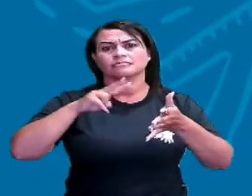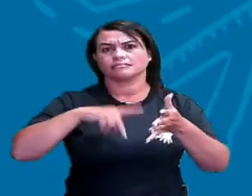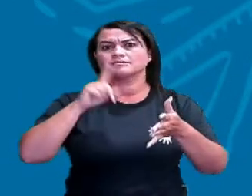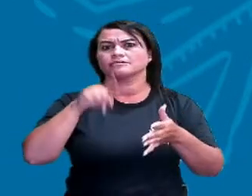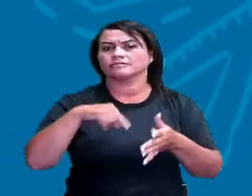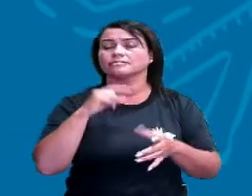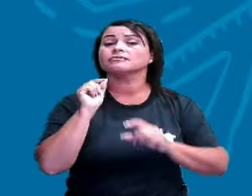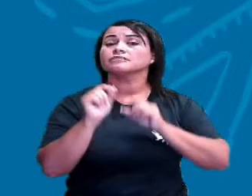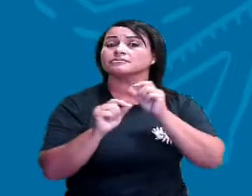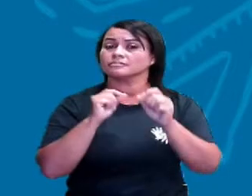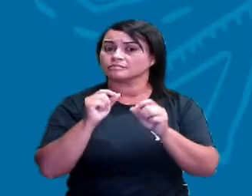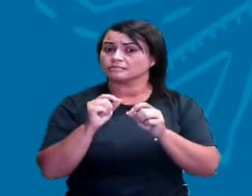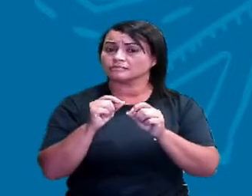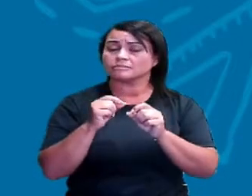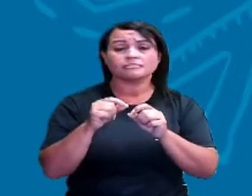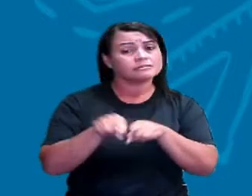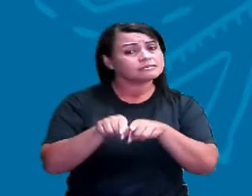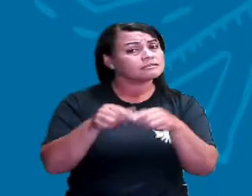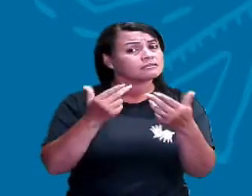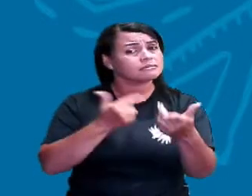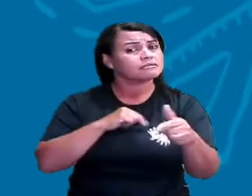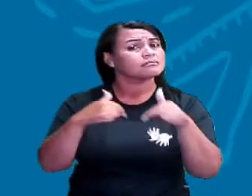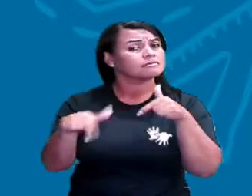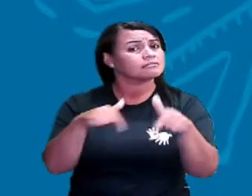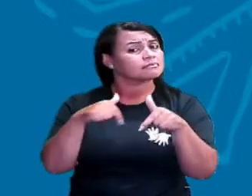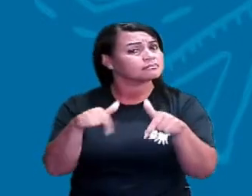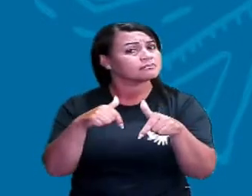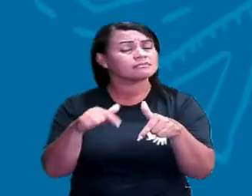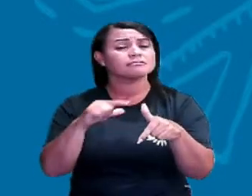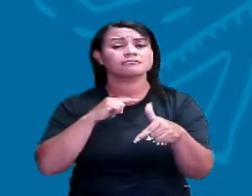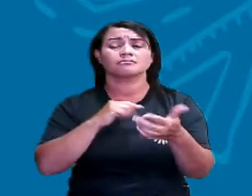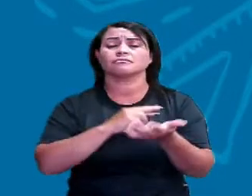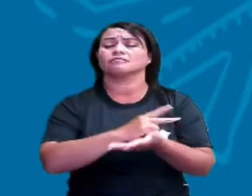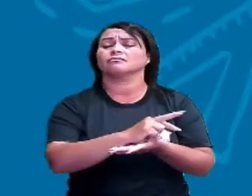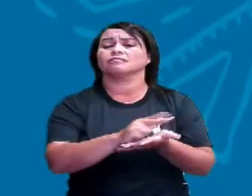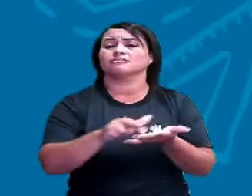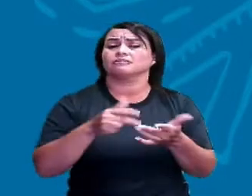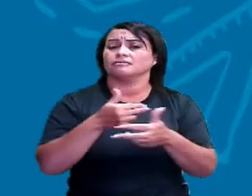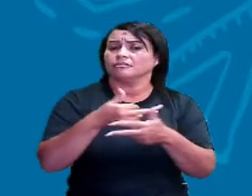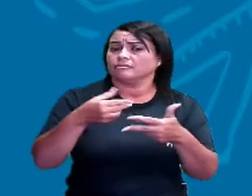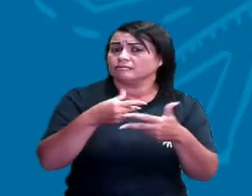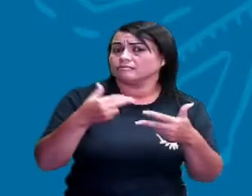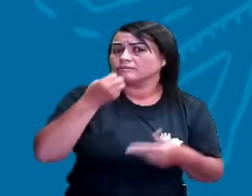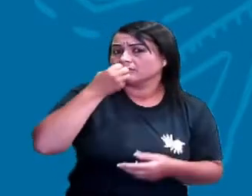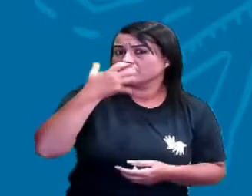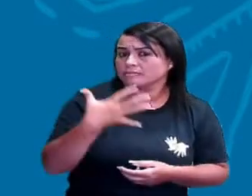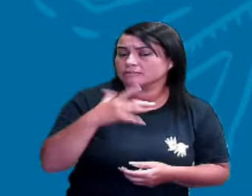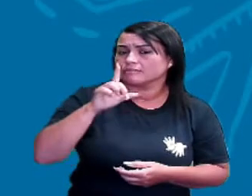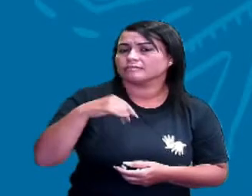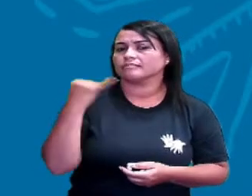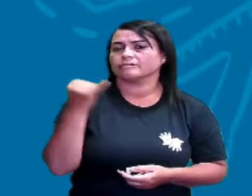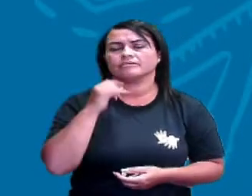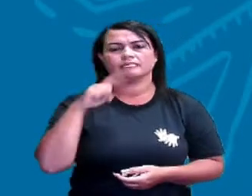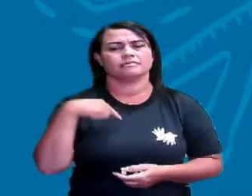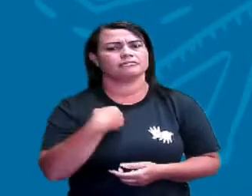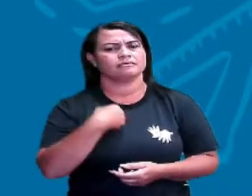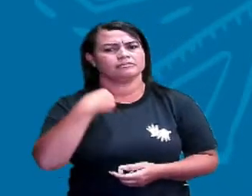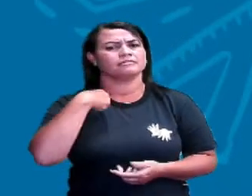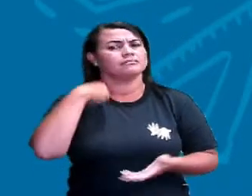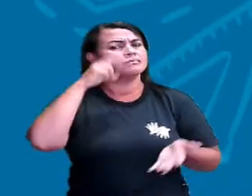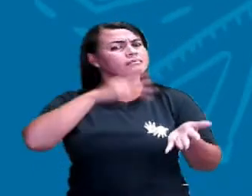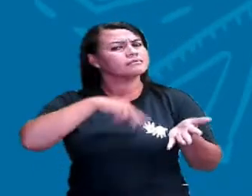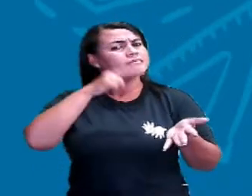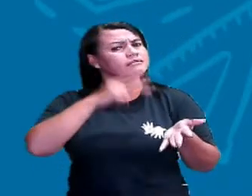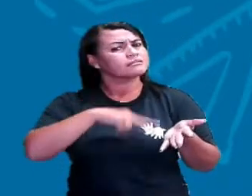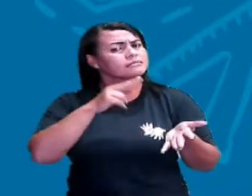atividade que traz uma série de benefícios. Então, é importante que a gente leia. E mais importante,